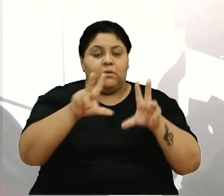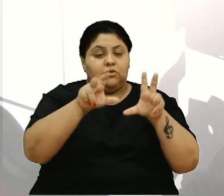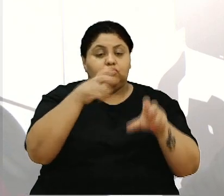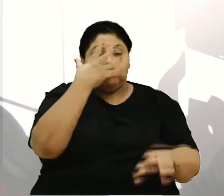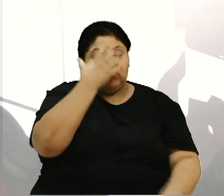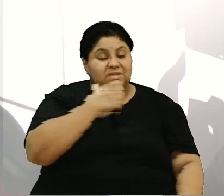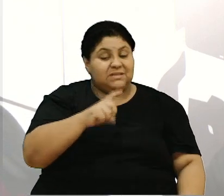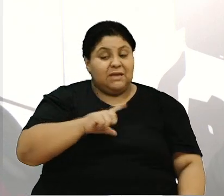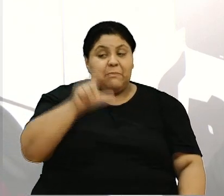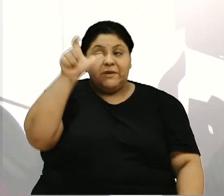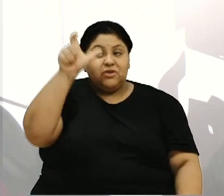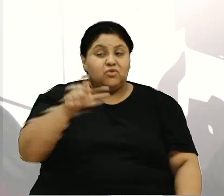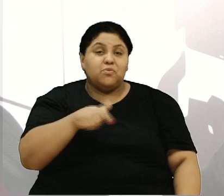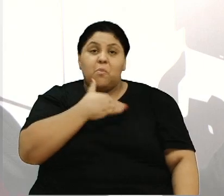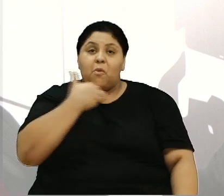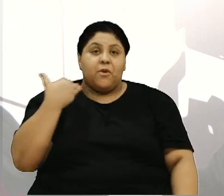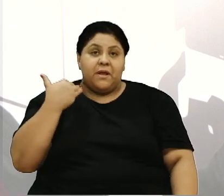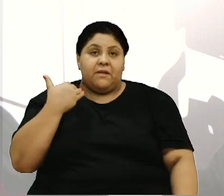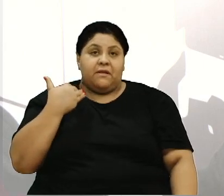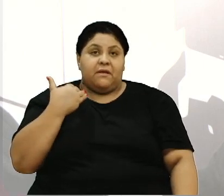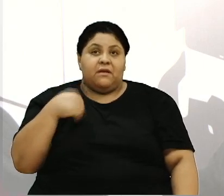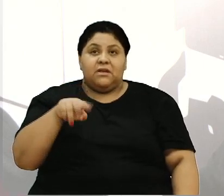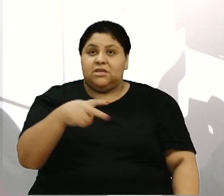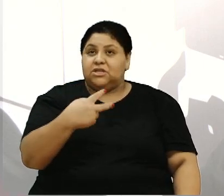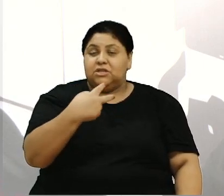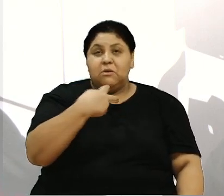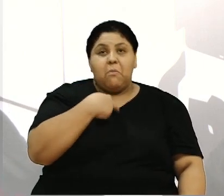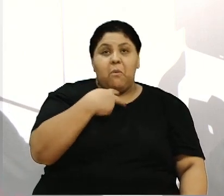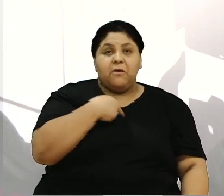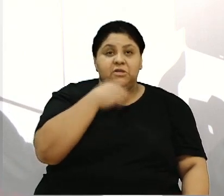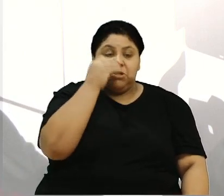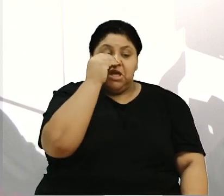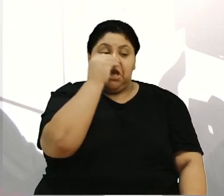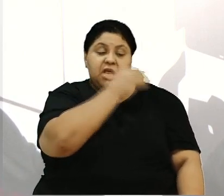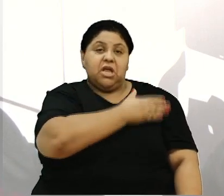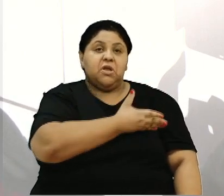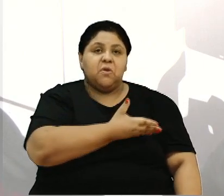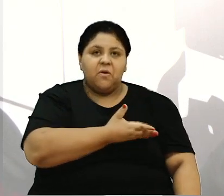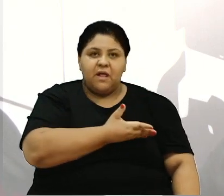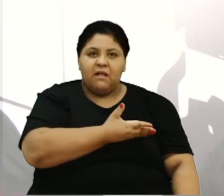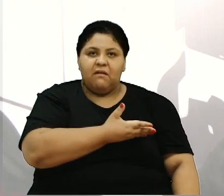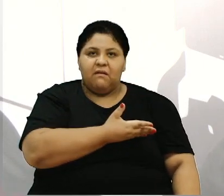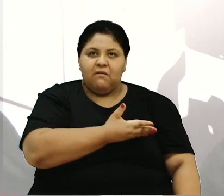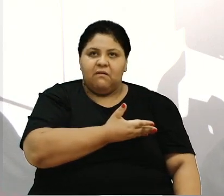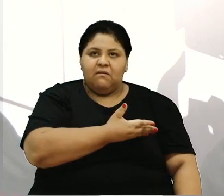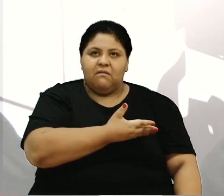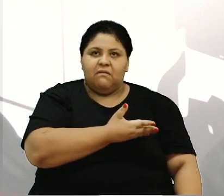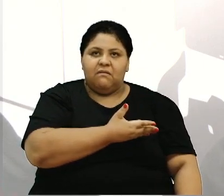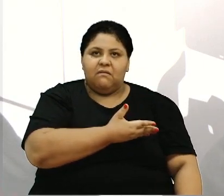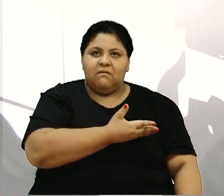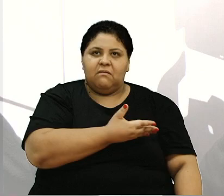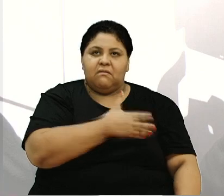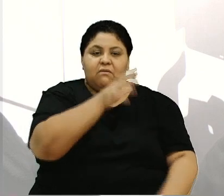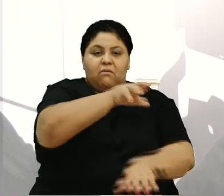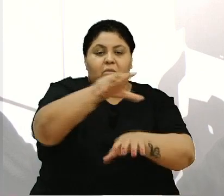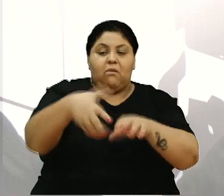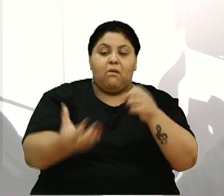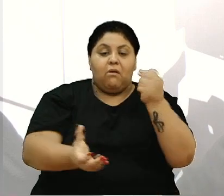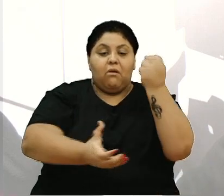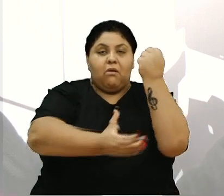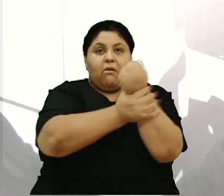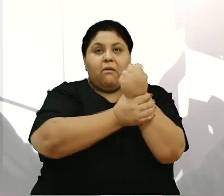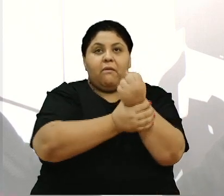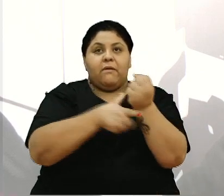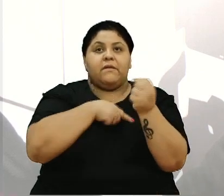pessoas morrendo, e a gente não pode fazer pouco caso disso ou prestar um desserviço. Porque os órgãos de segurança têm que parar tudo o